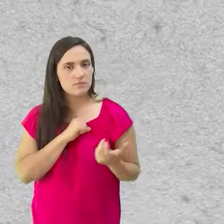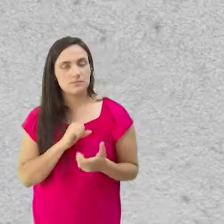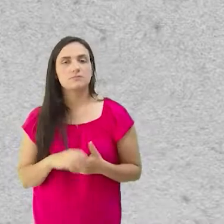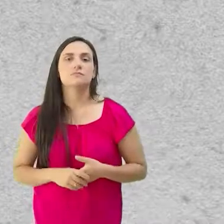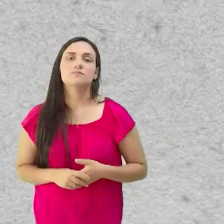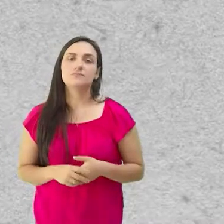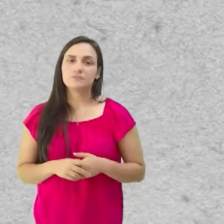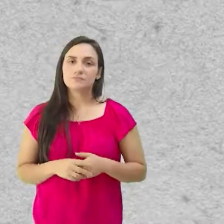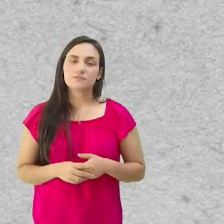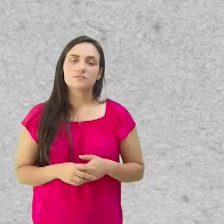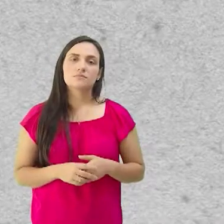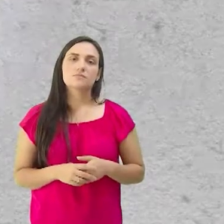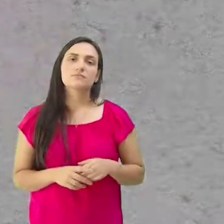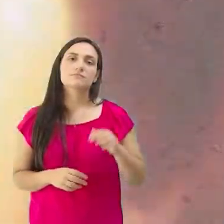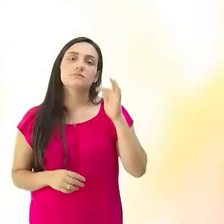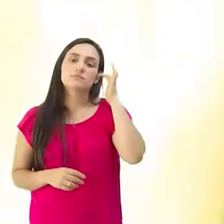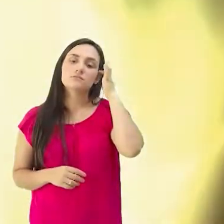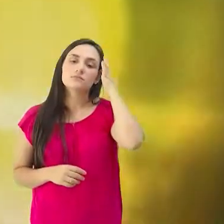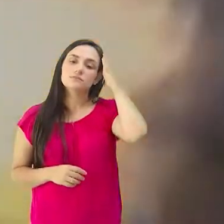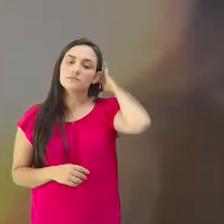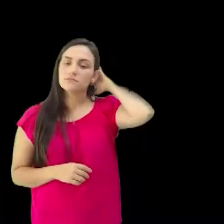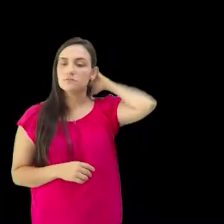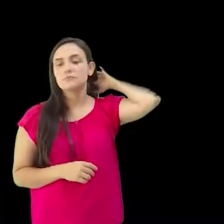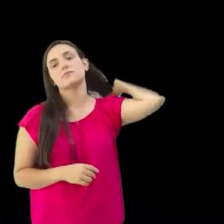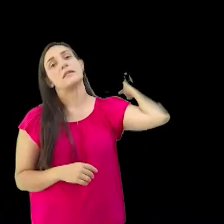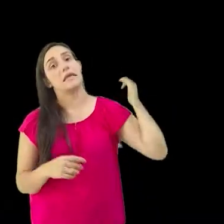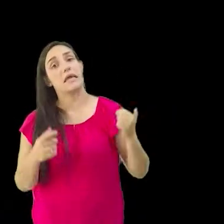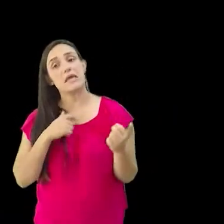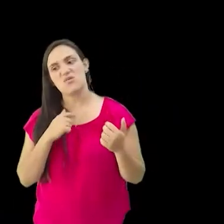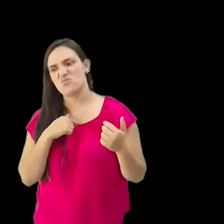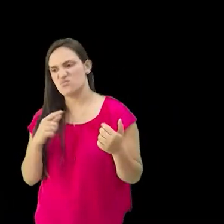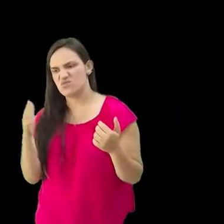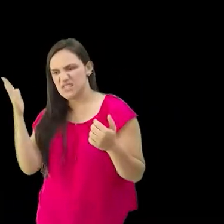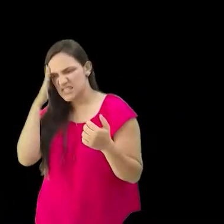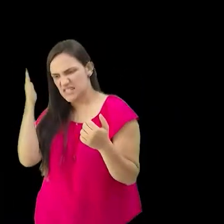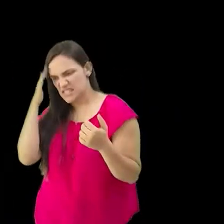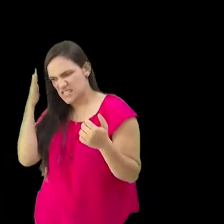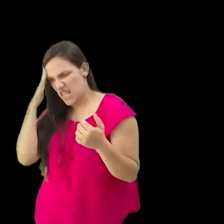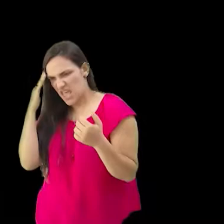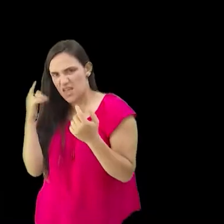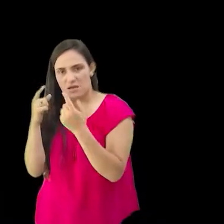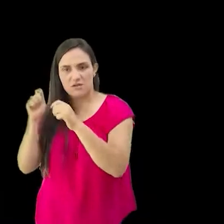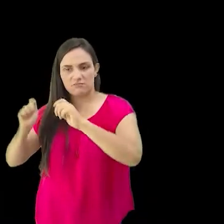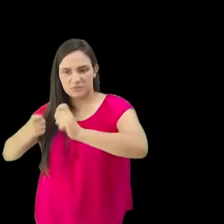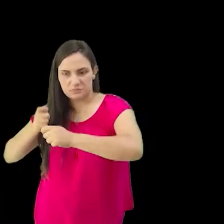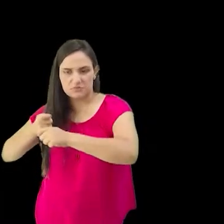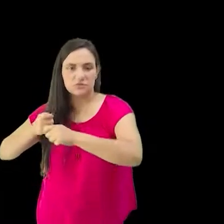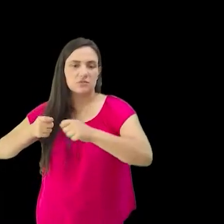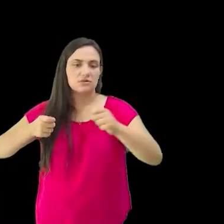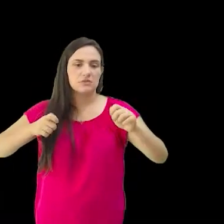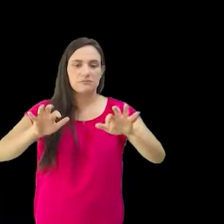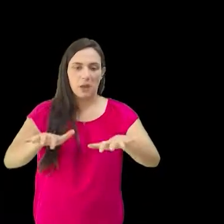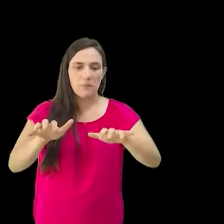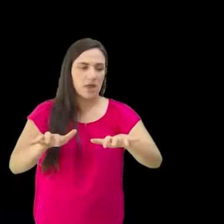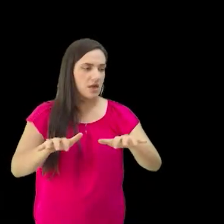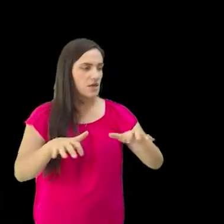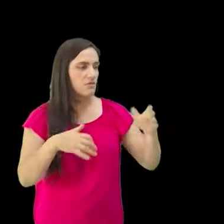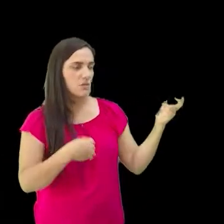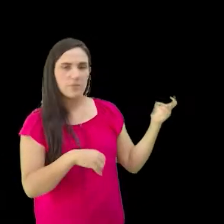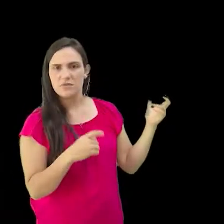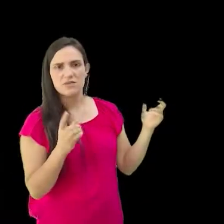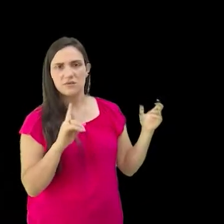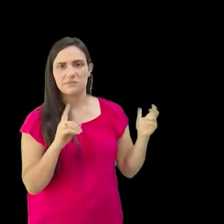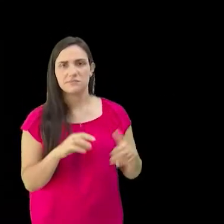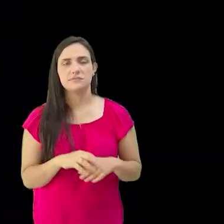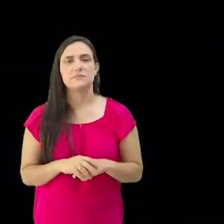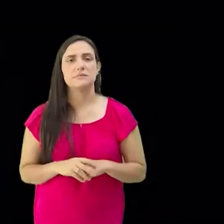sou um cara... não sou instrumentista, né? Eu vim de uma geração... não sei nem se é a